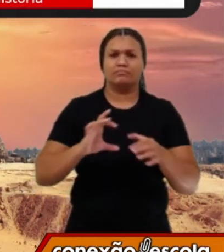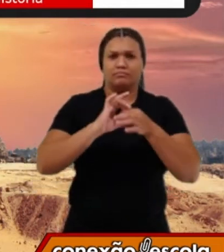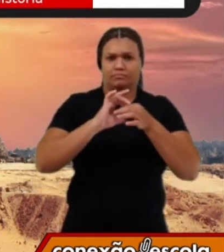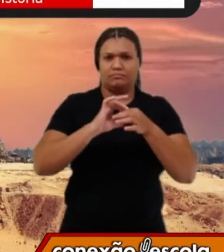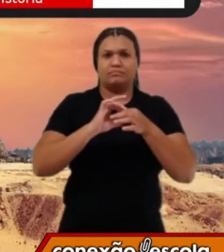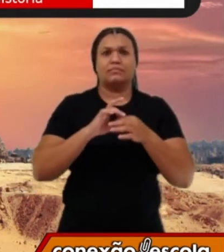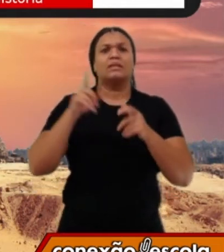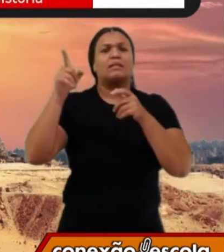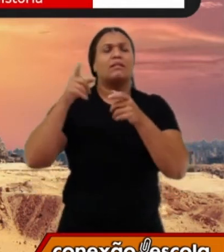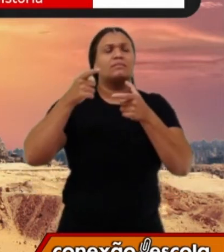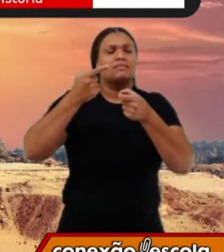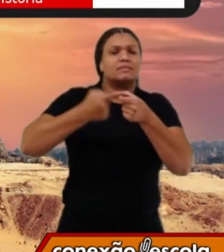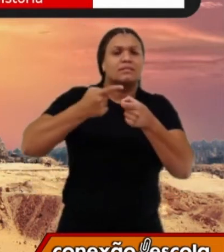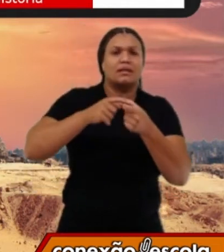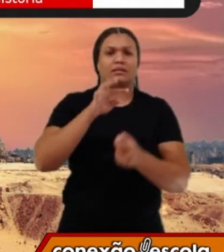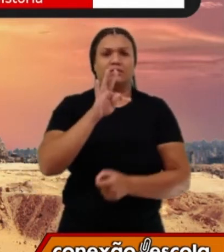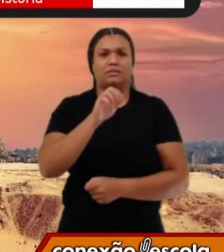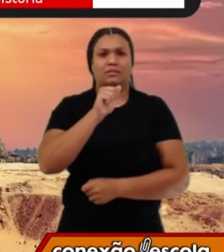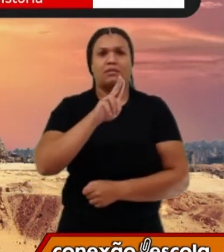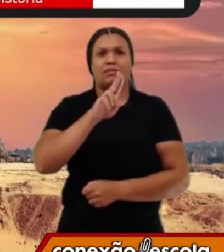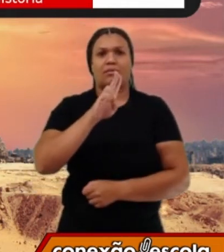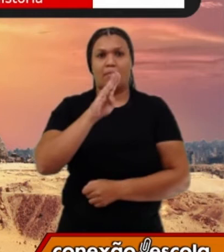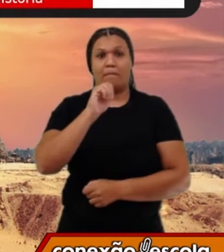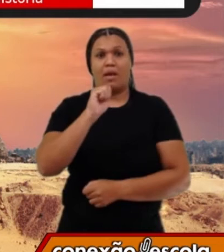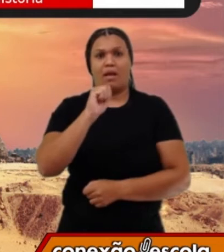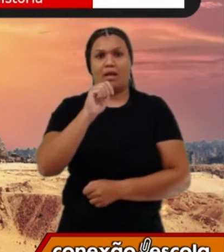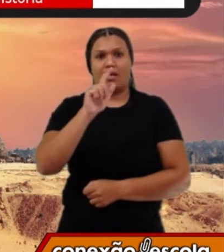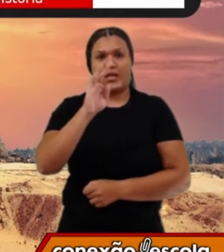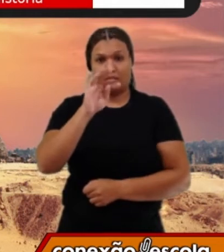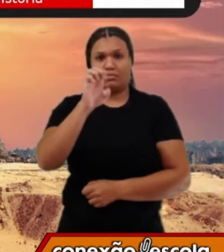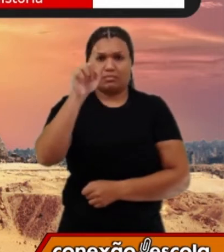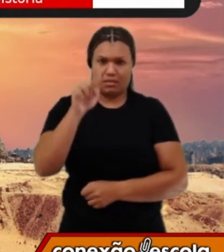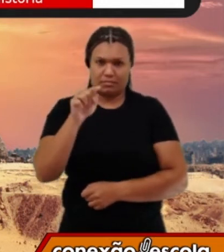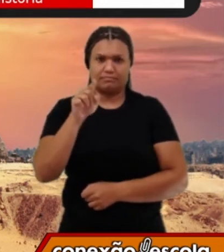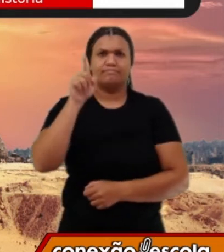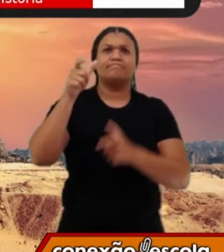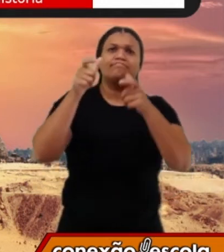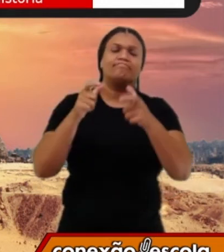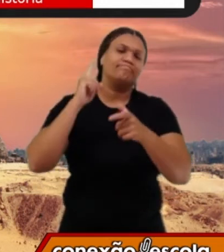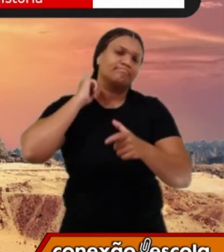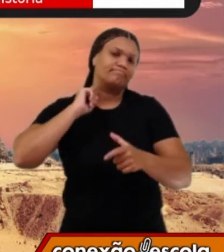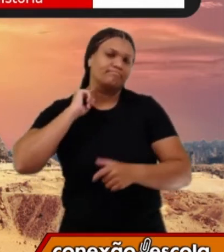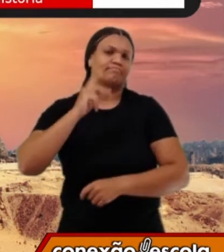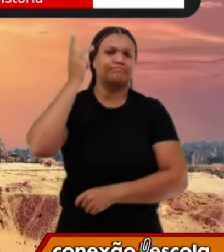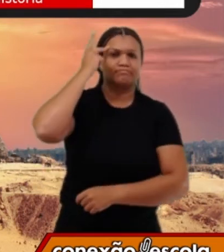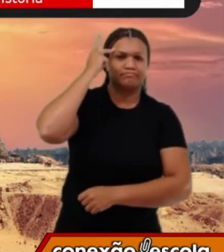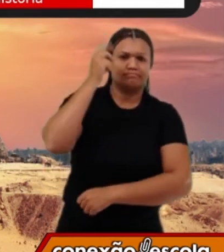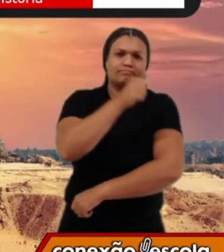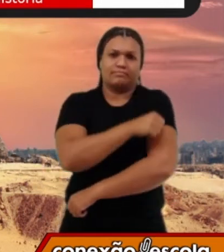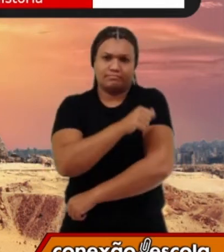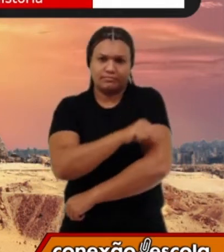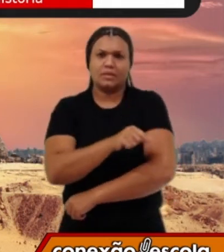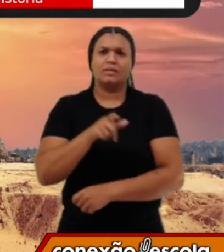na cidade de Taubaté, onde vários governadores, Minas, São Paulo, Rio, eles pressionam o governo para